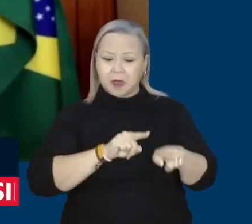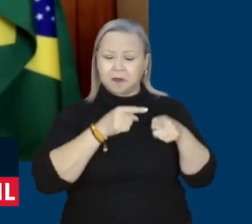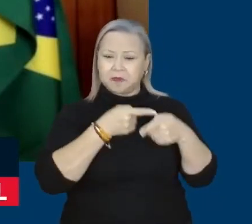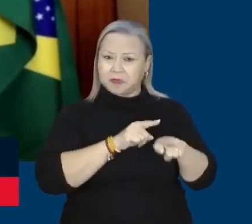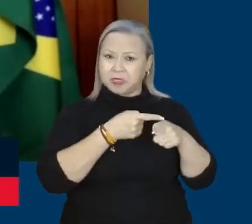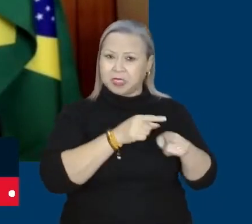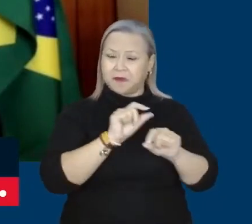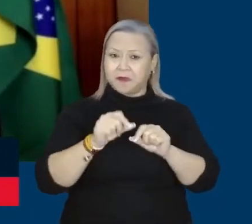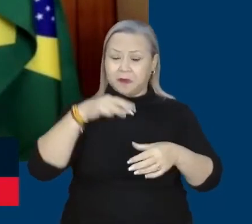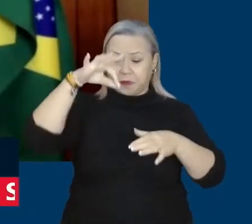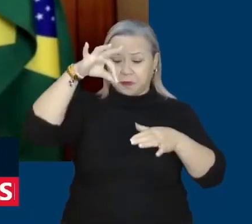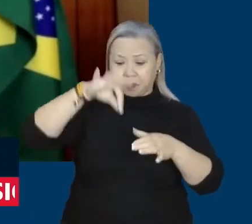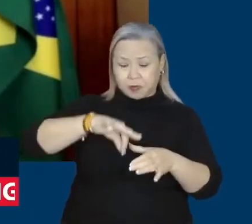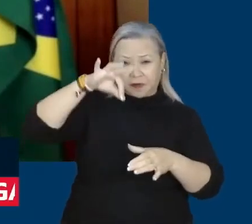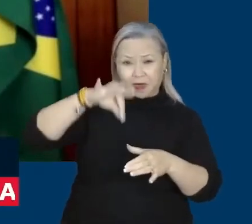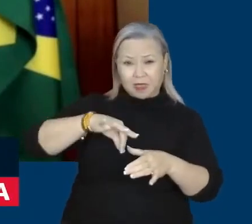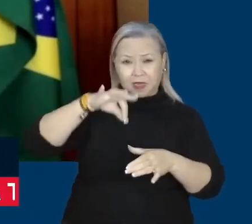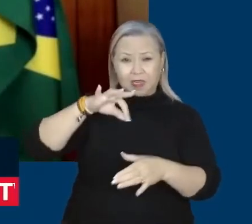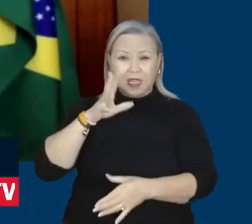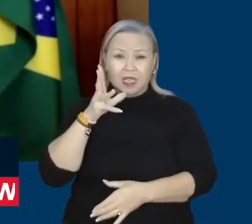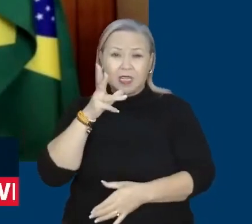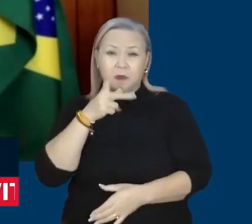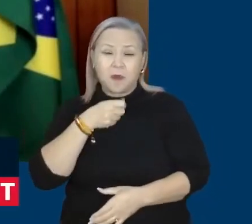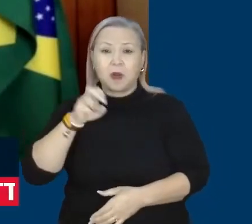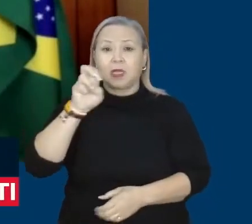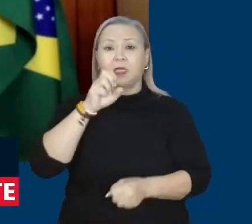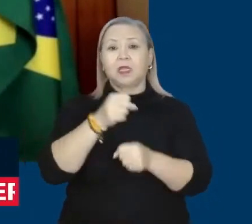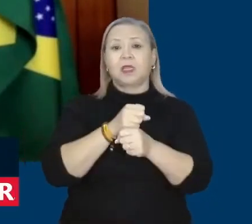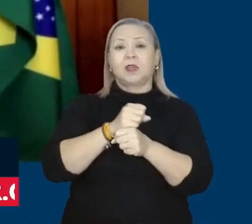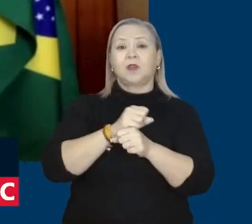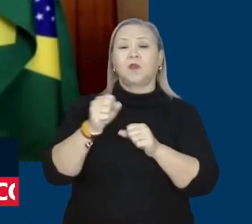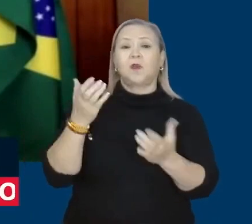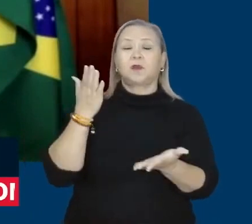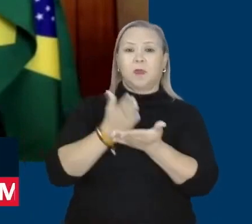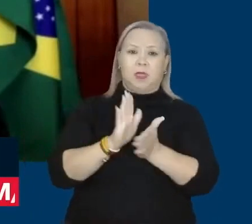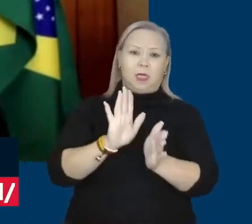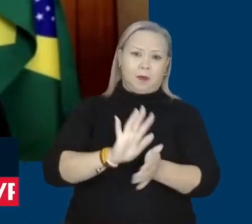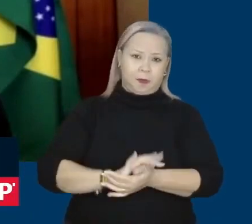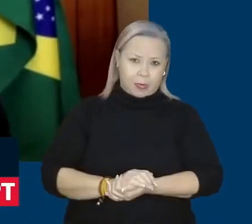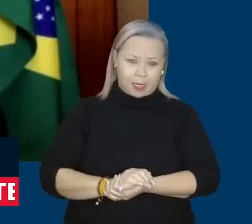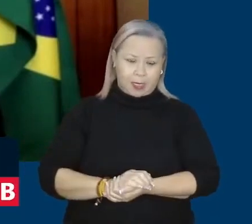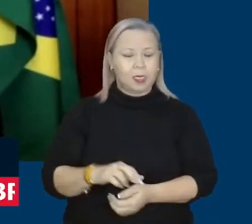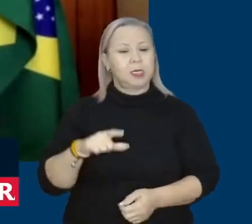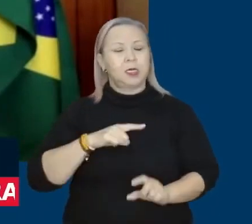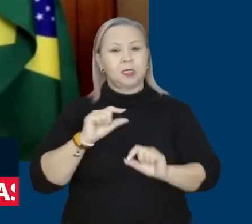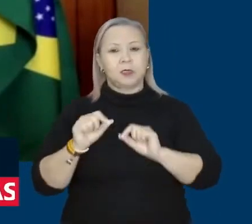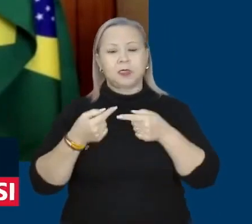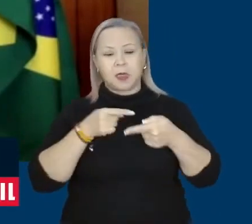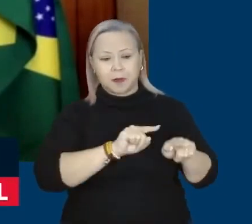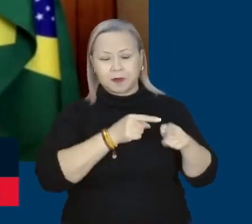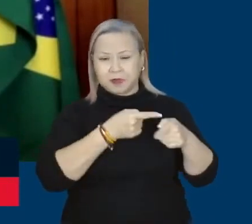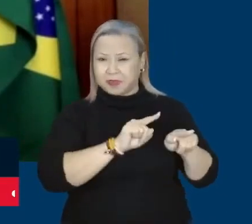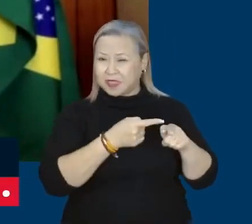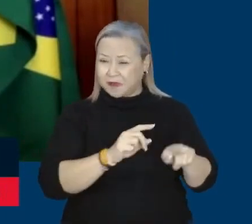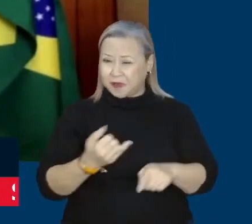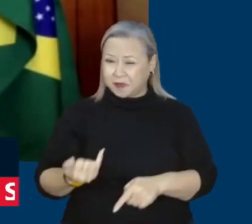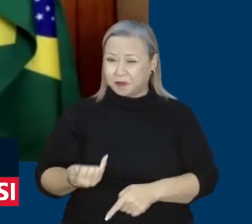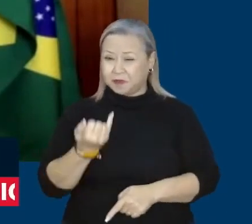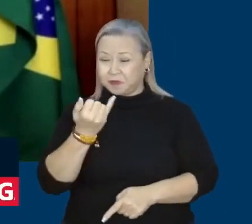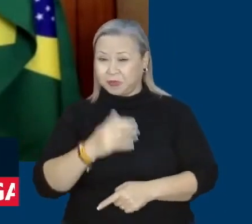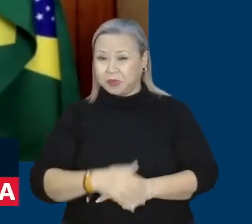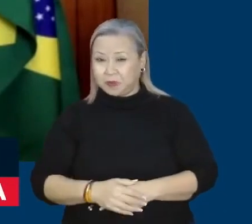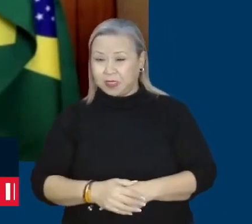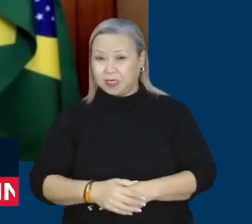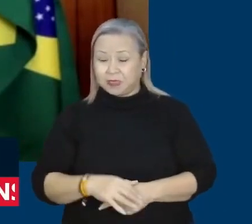uma refinaria demora aí 8 anos, 5 anos para ser concluída, então nós temos um enorme desafio, eu tenho certeza que